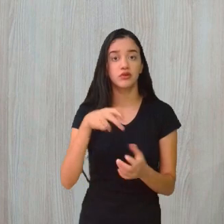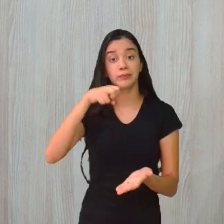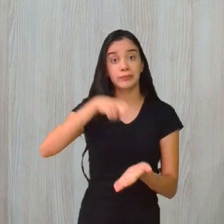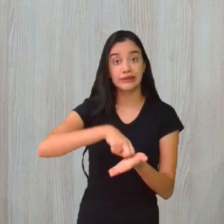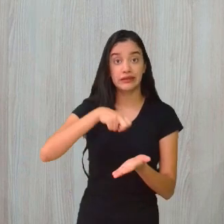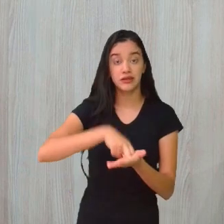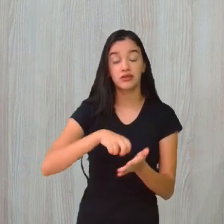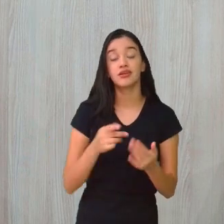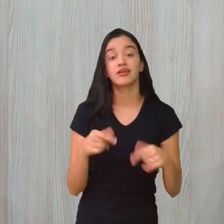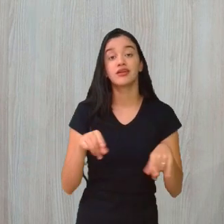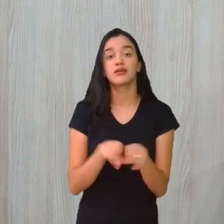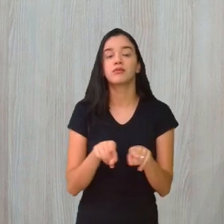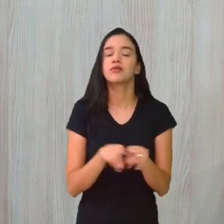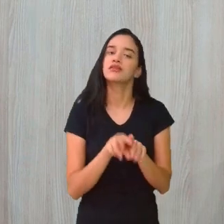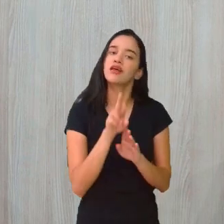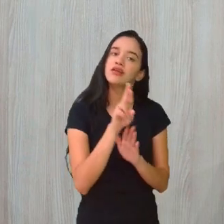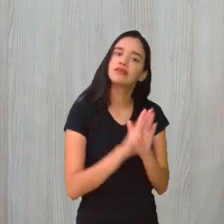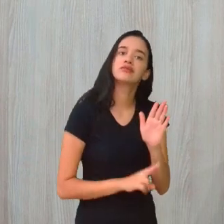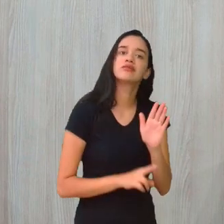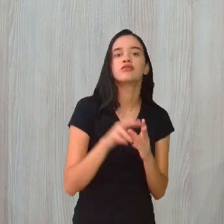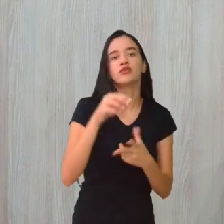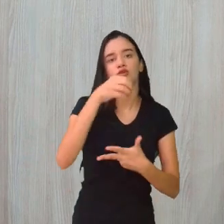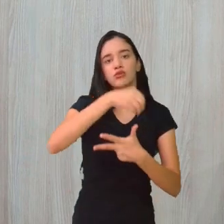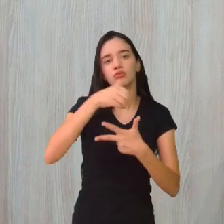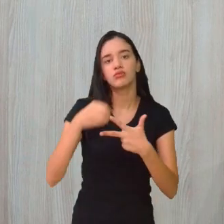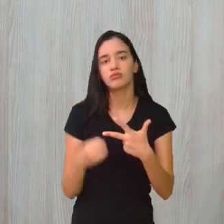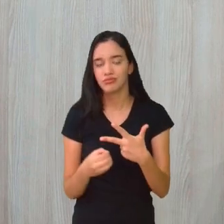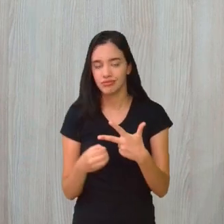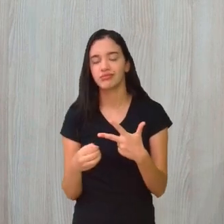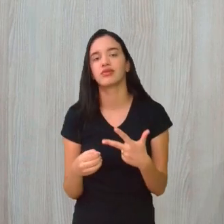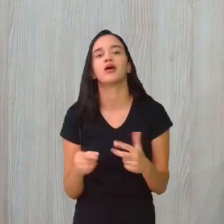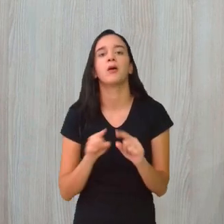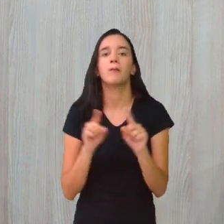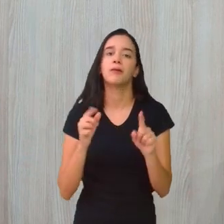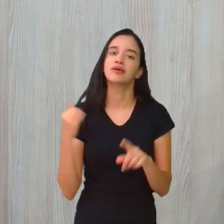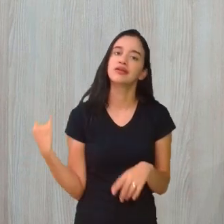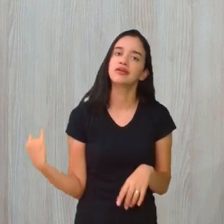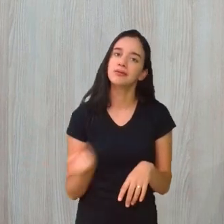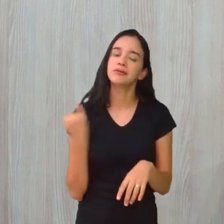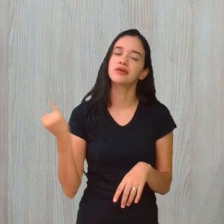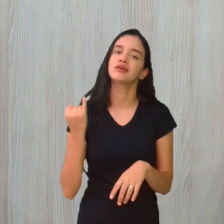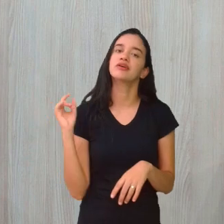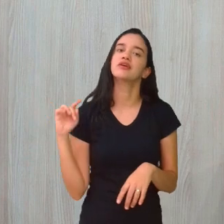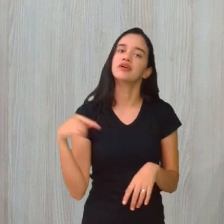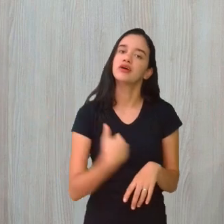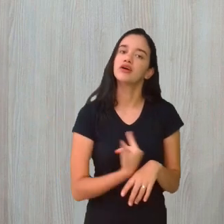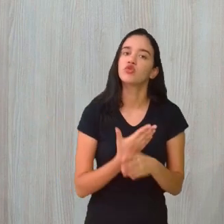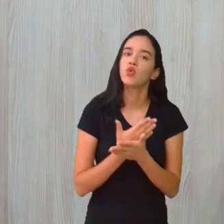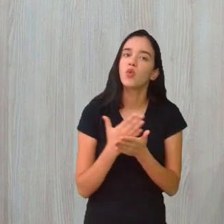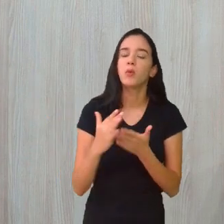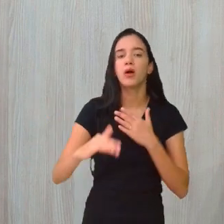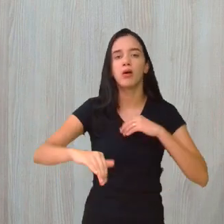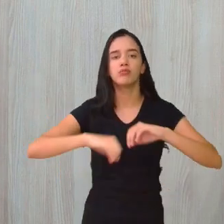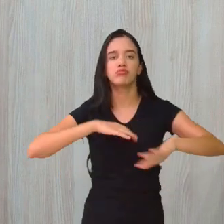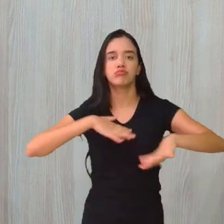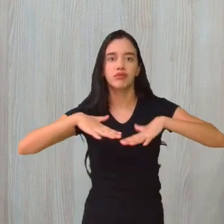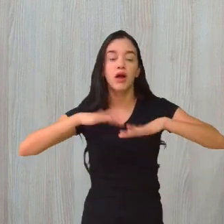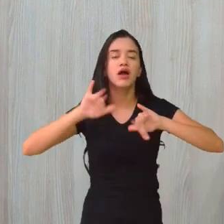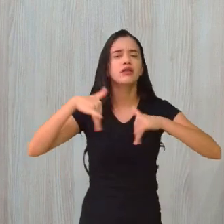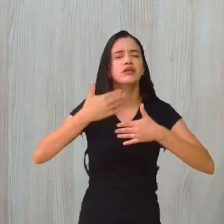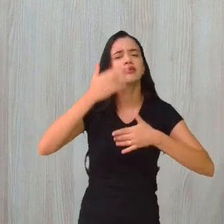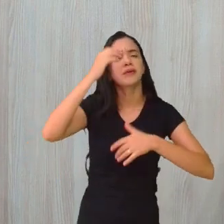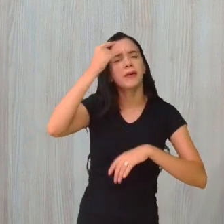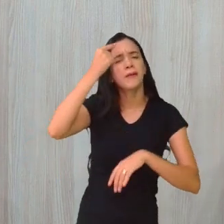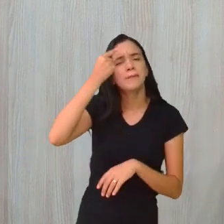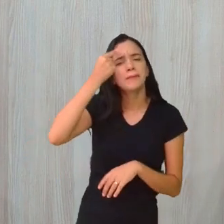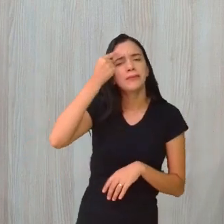na redação do Enem, que vocês vão fazer daqui a muitos anos. Sim. Mas é importante que a gente já comece, né, nesse movimento de pensar realmente